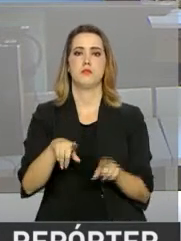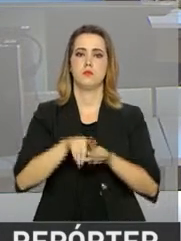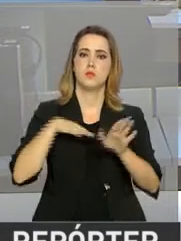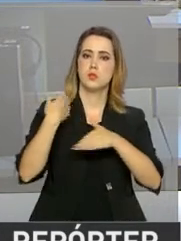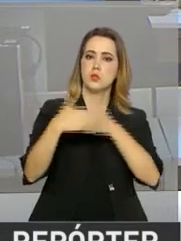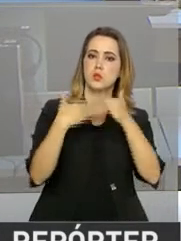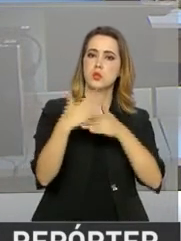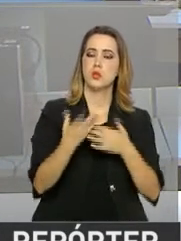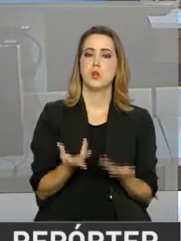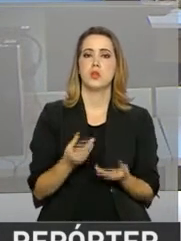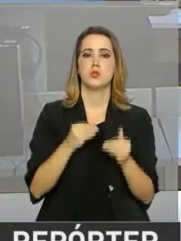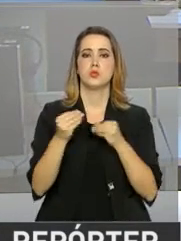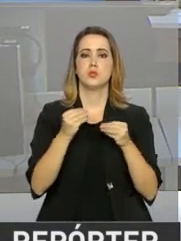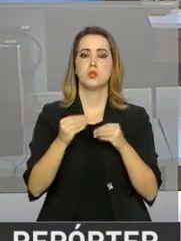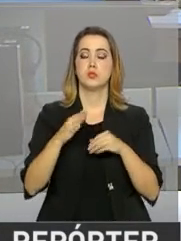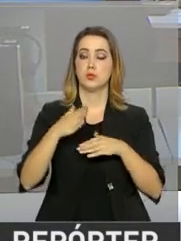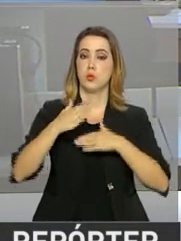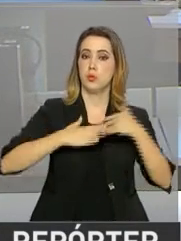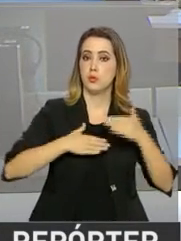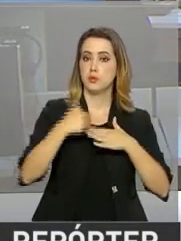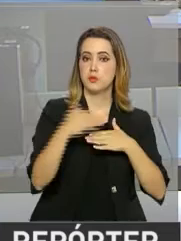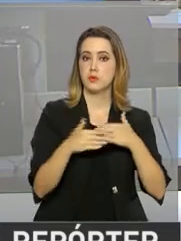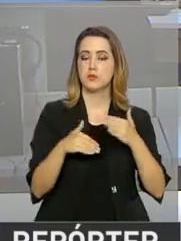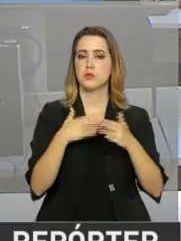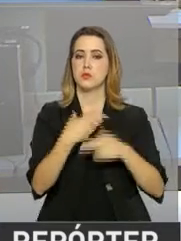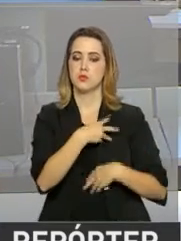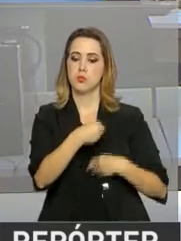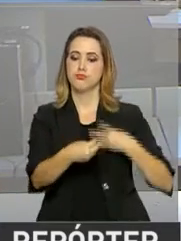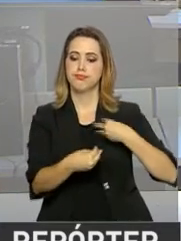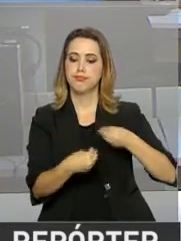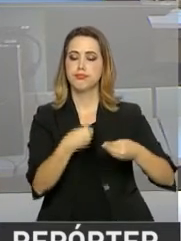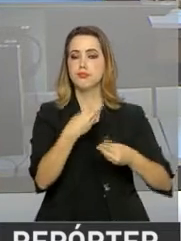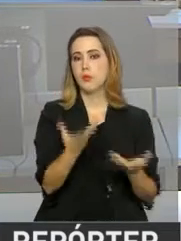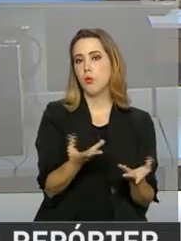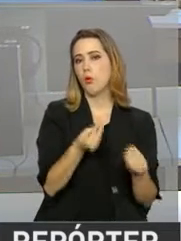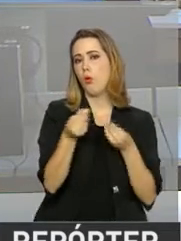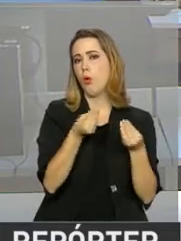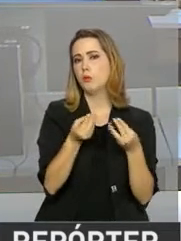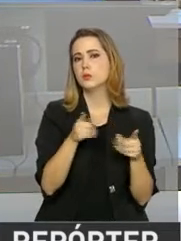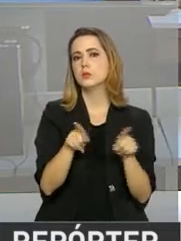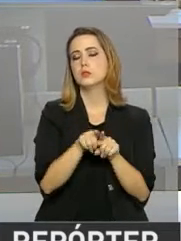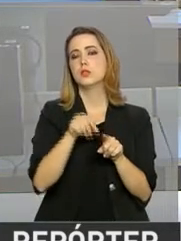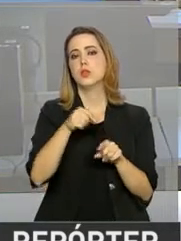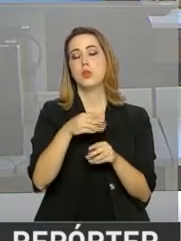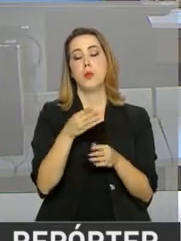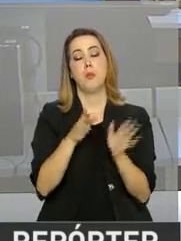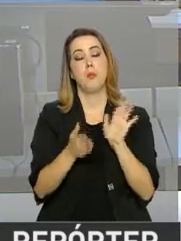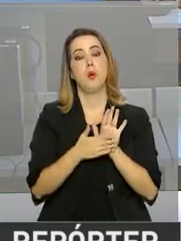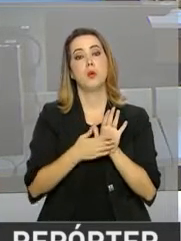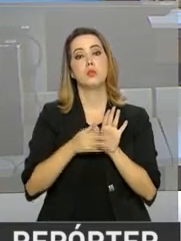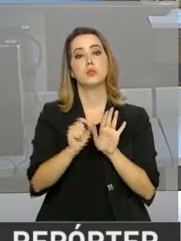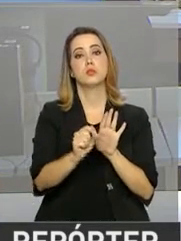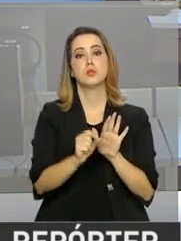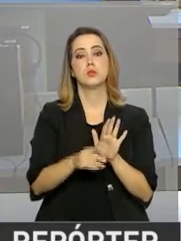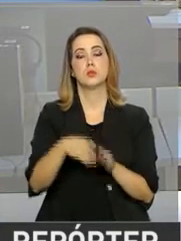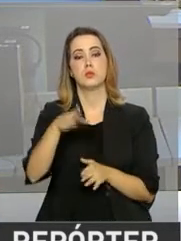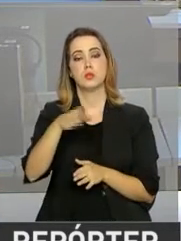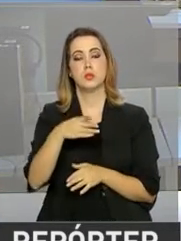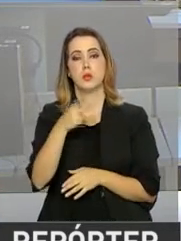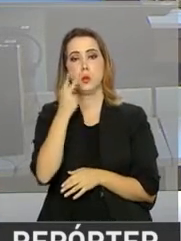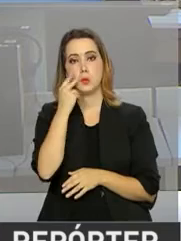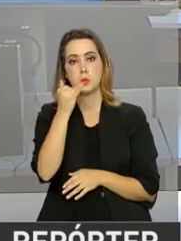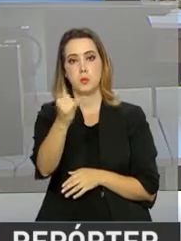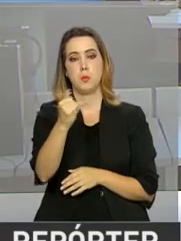ea ascensão na carreira entre as gerações o estudo mostra por exemplo que o nível de escolarização dos pais influencia no rendimento